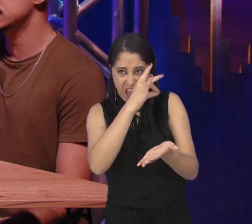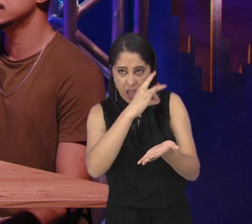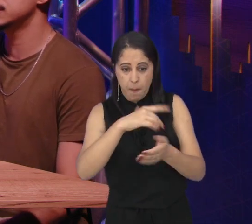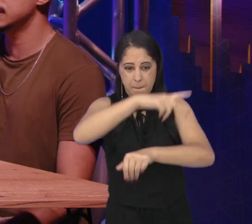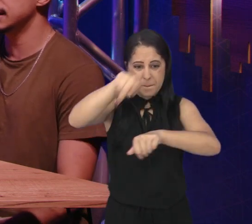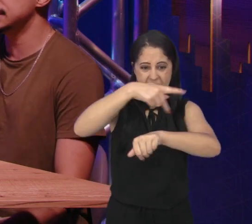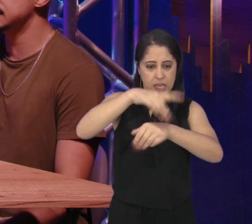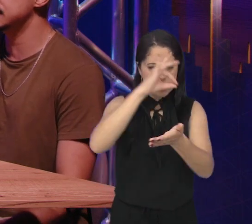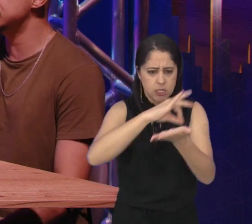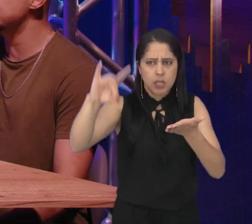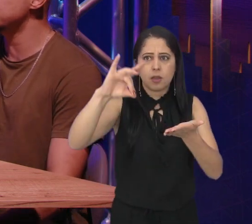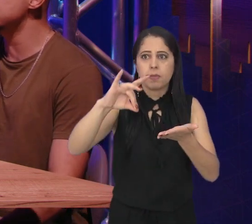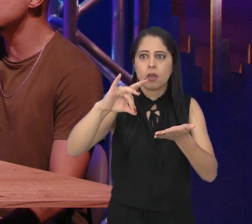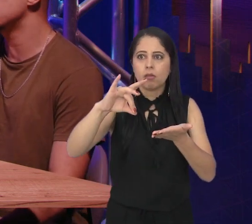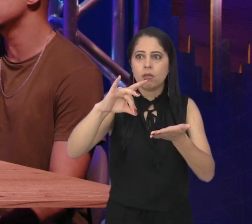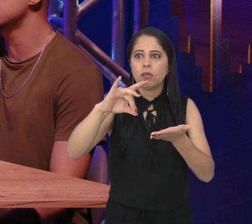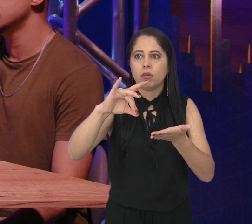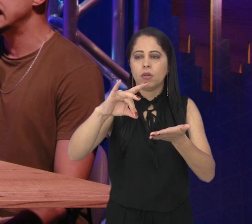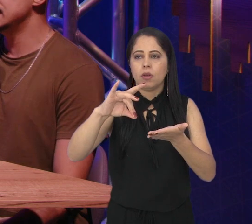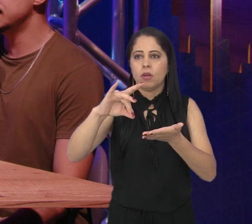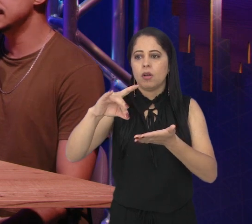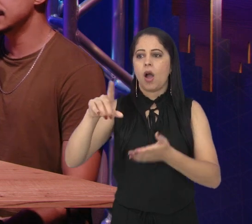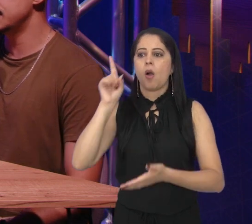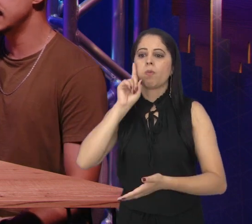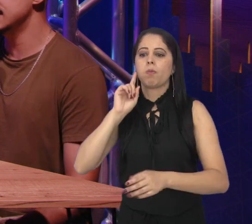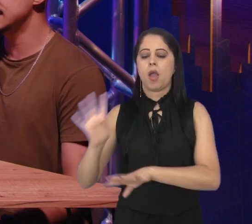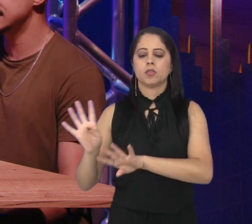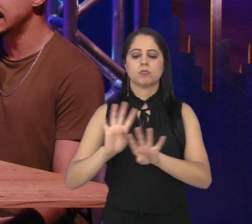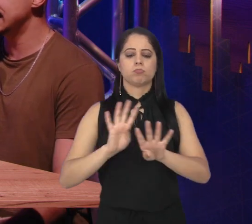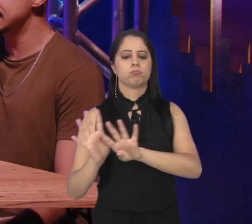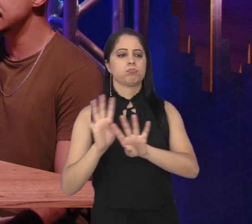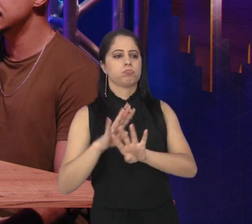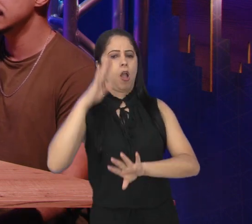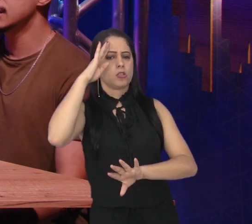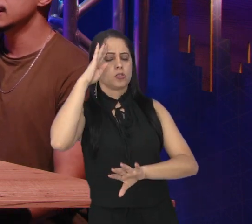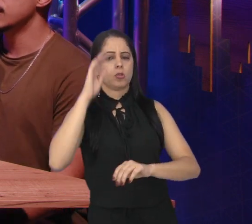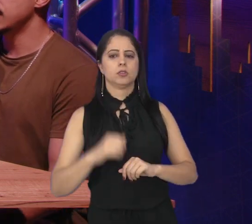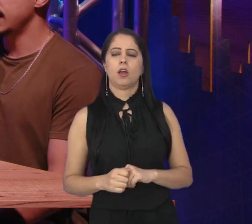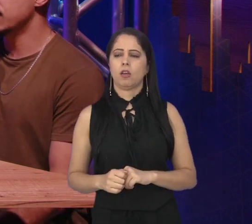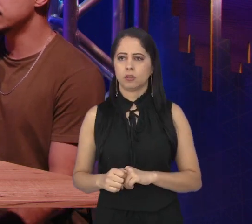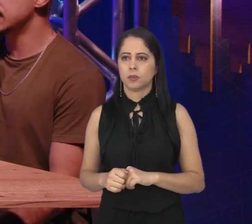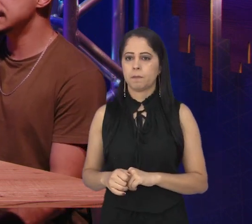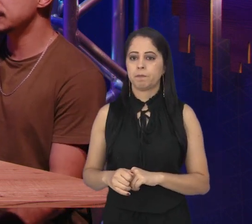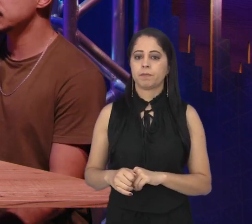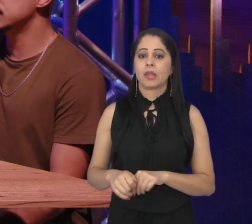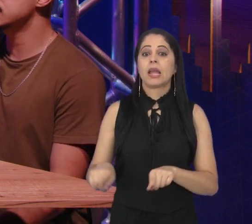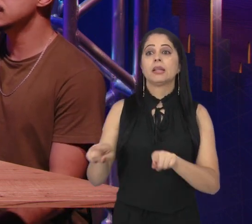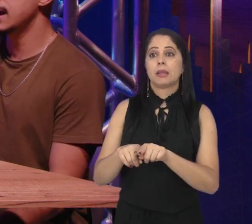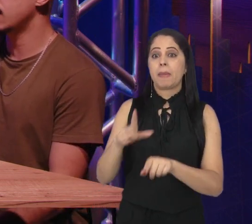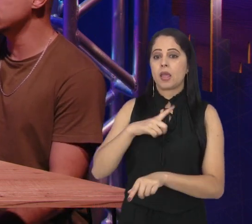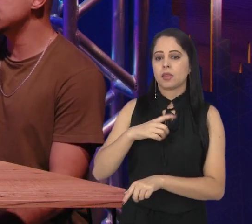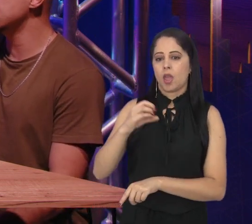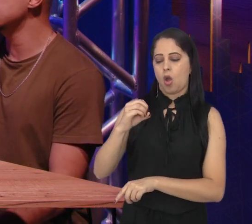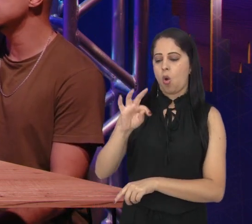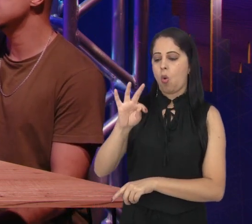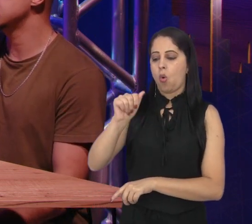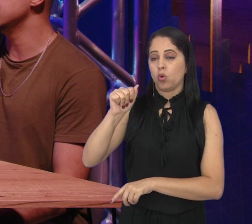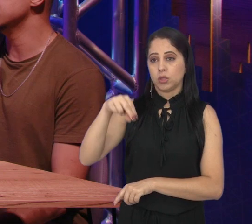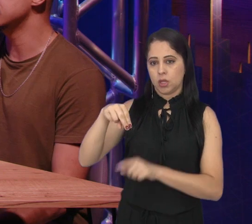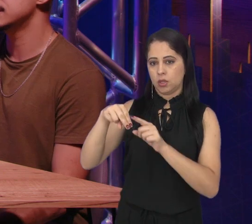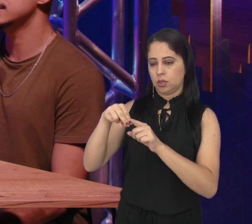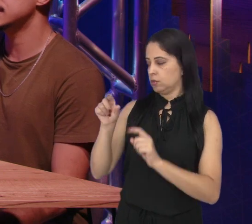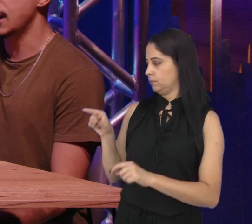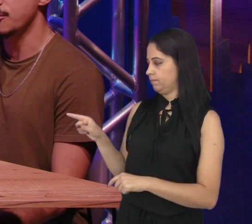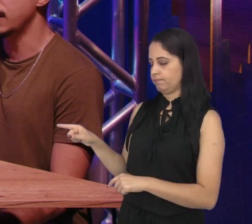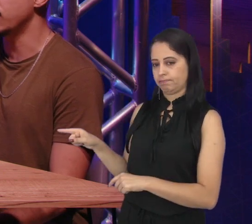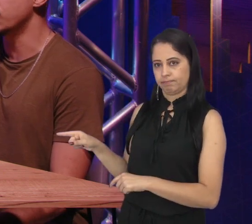amigo, eles se posicionam de maneira mais agressiva. Sim, sim. Um exemplo disso é a OTAN,